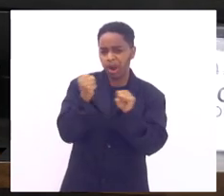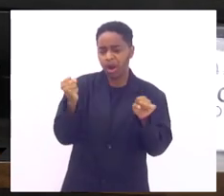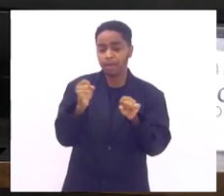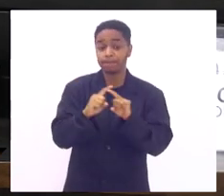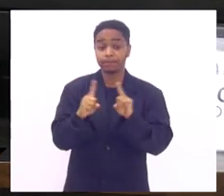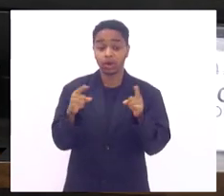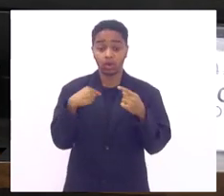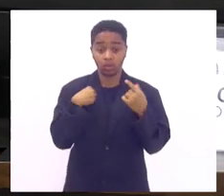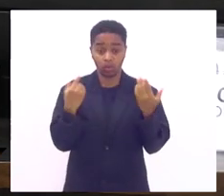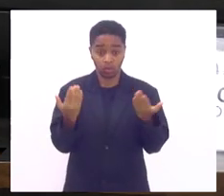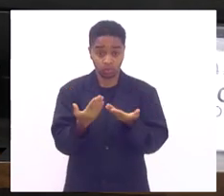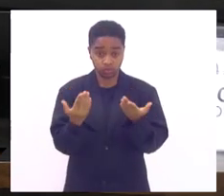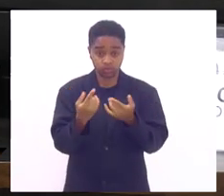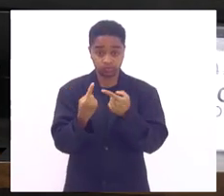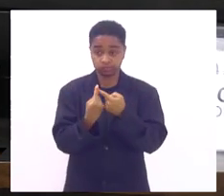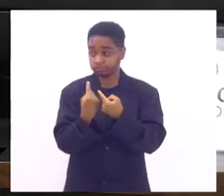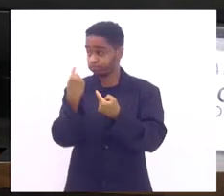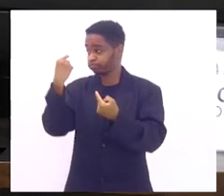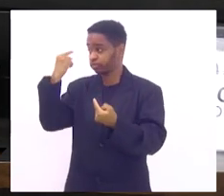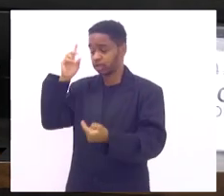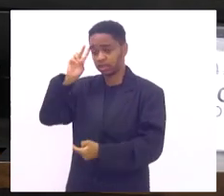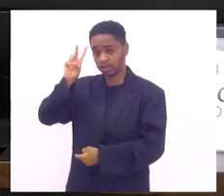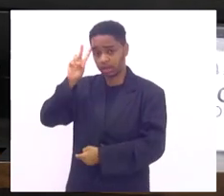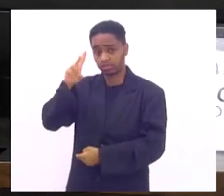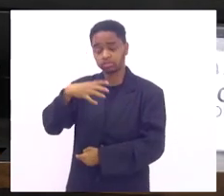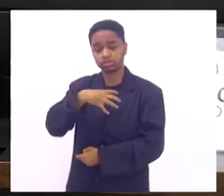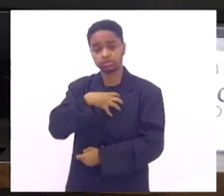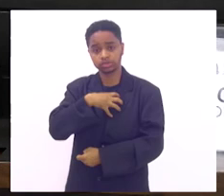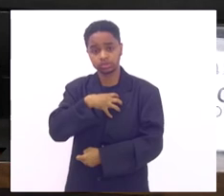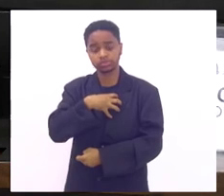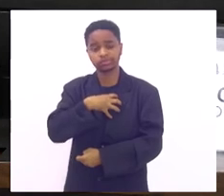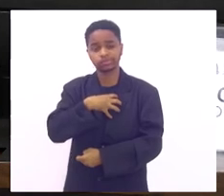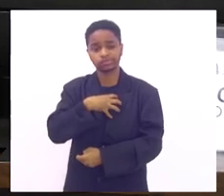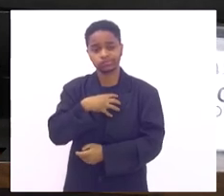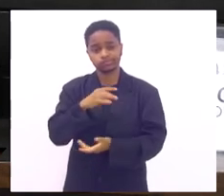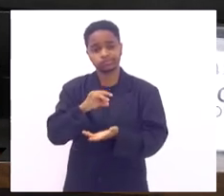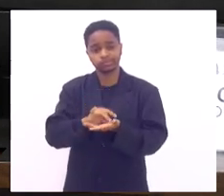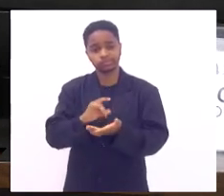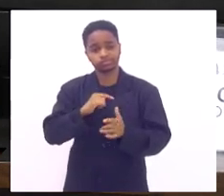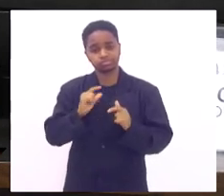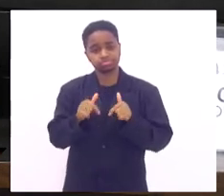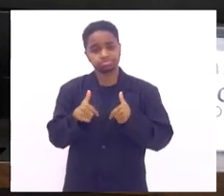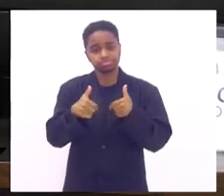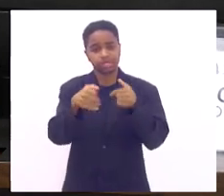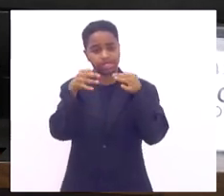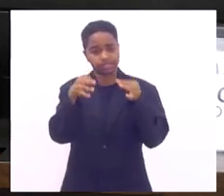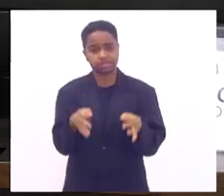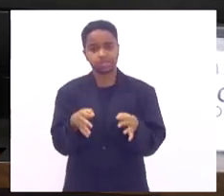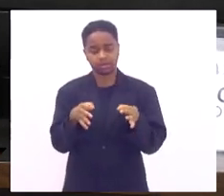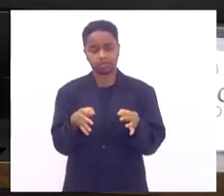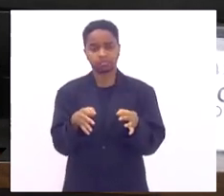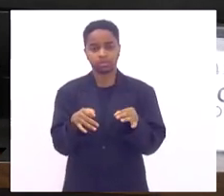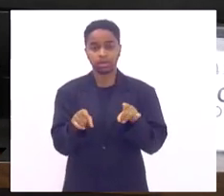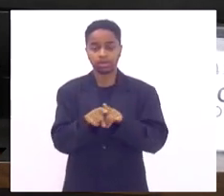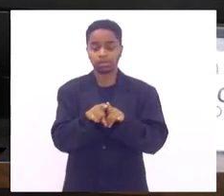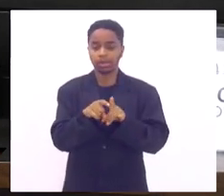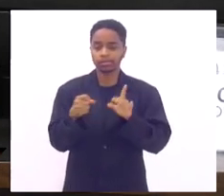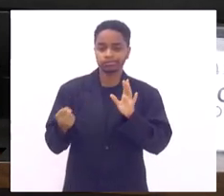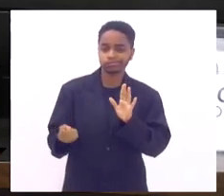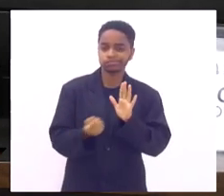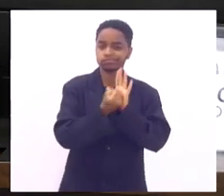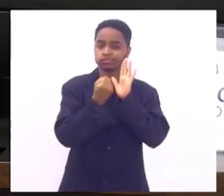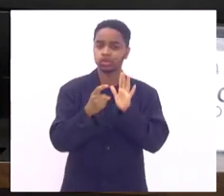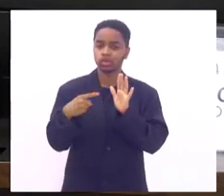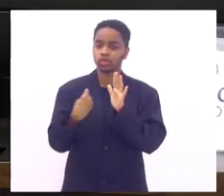olho para trás com um sentimento de dever cumprido gigantesco. Eu acho que o legado que a gente está